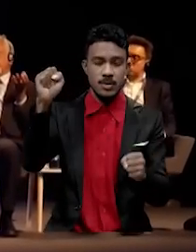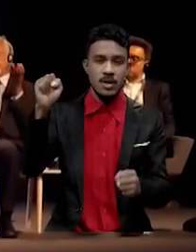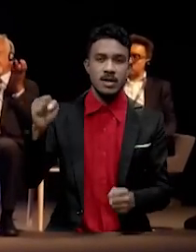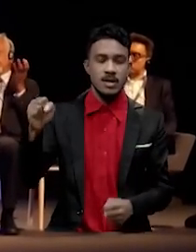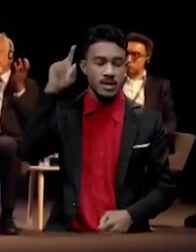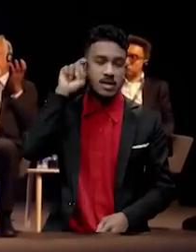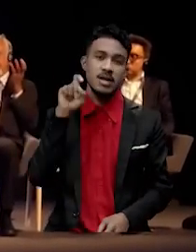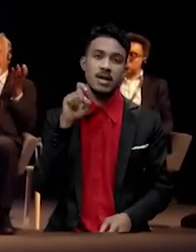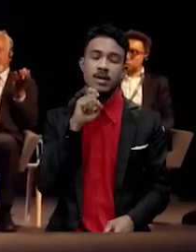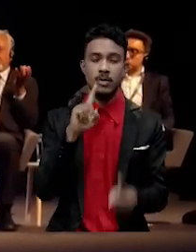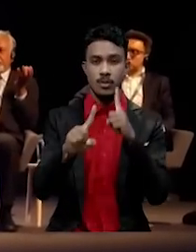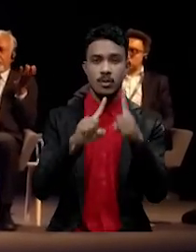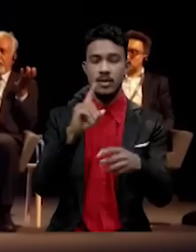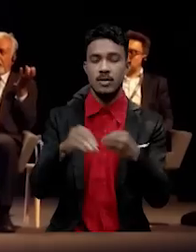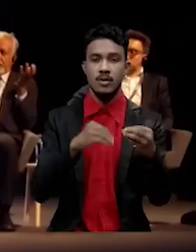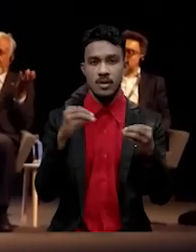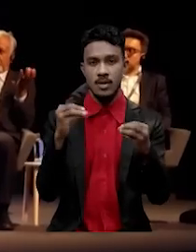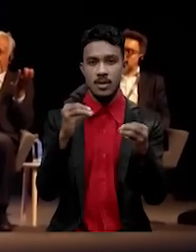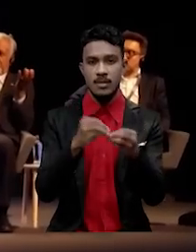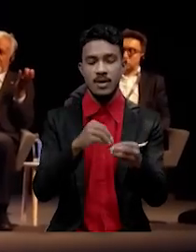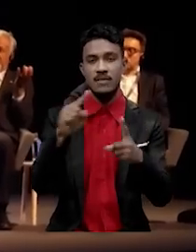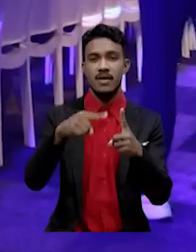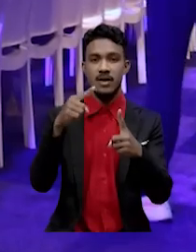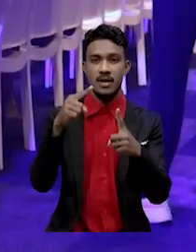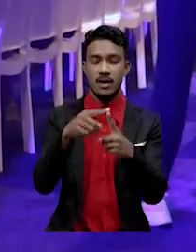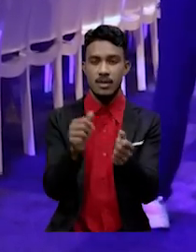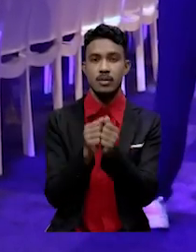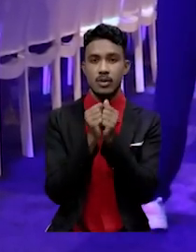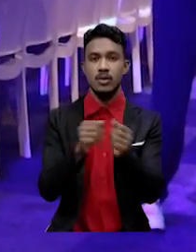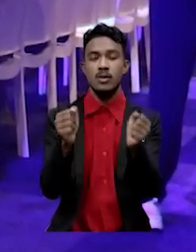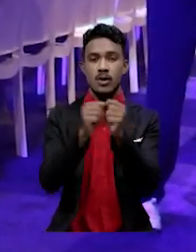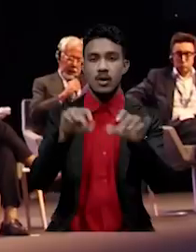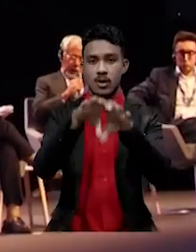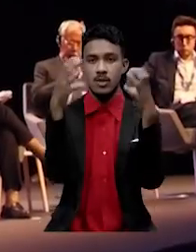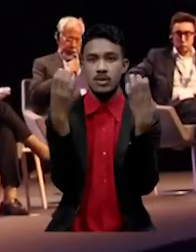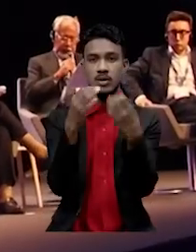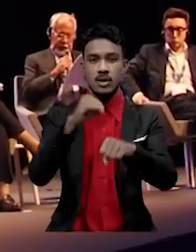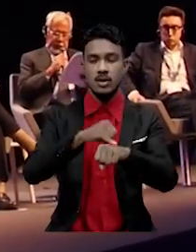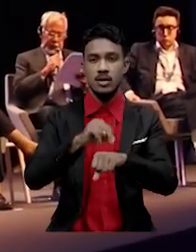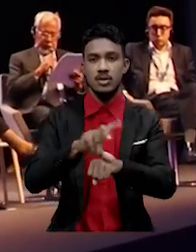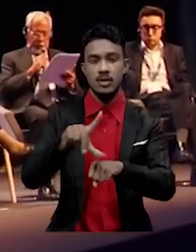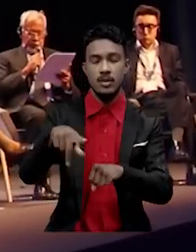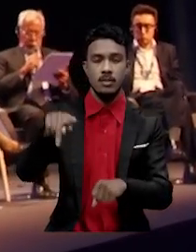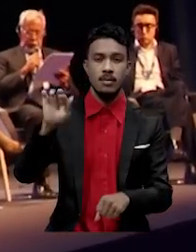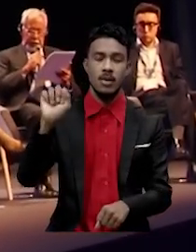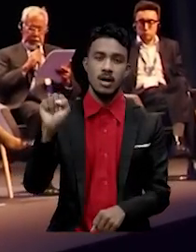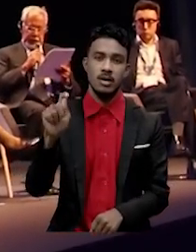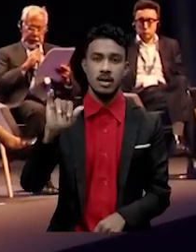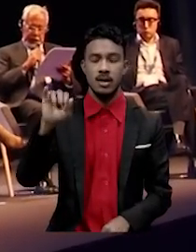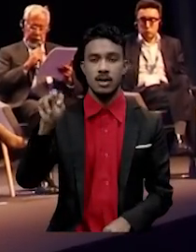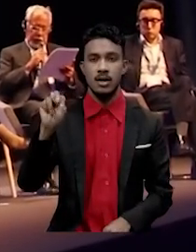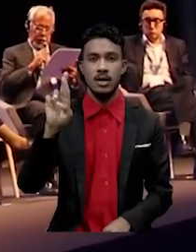Guzmão, com o assunto, né? Banheira sai panelista, amuto com o comissário, o European Union International Partnerships, Jutta